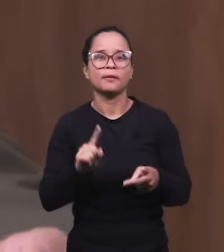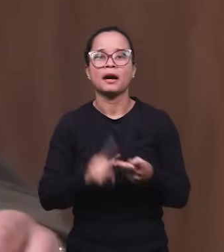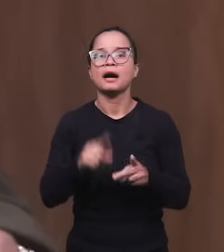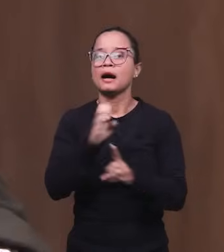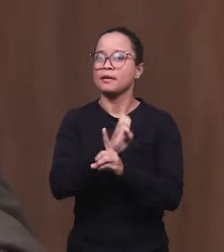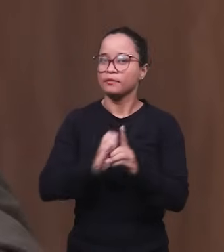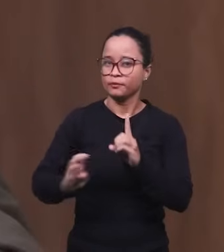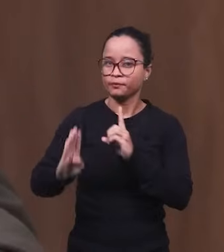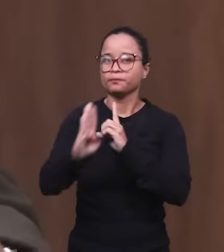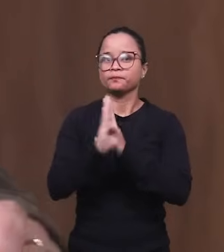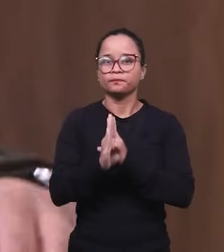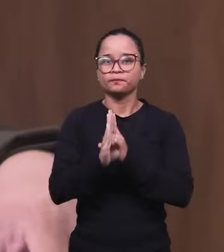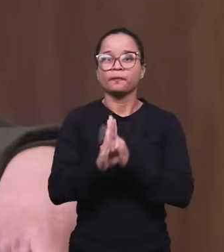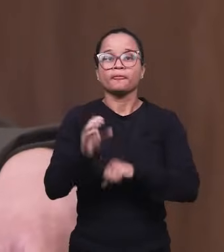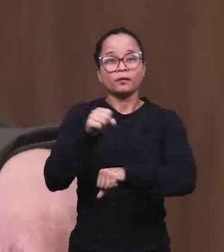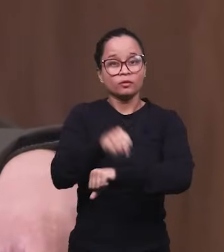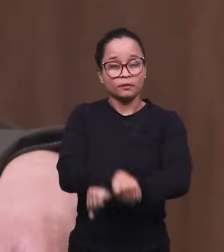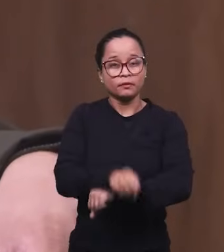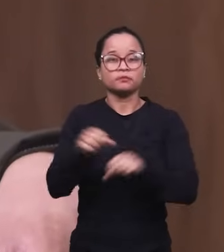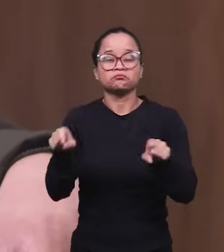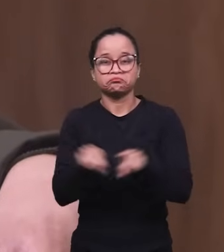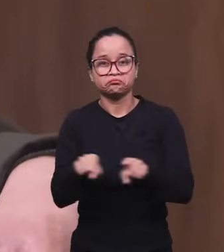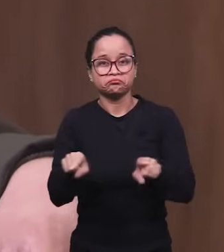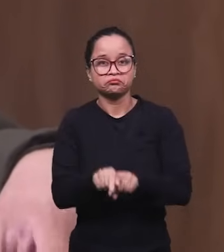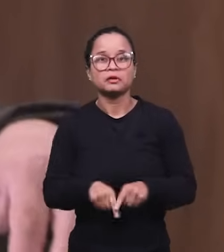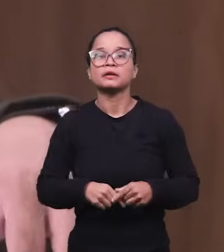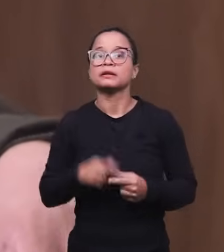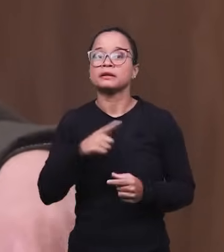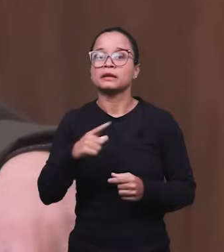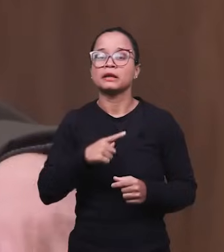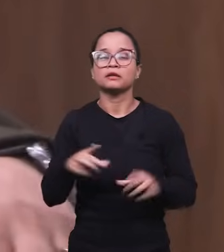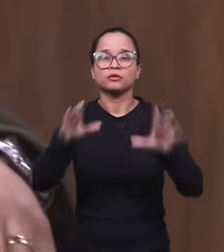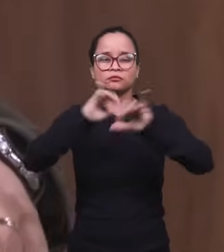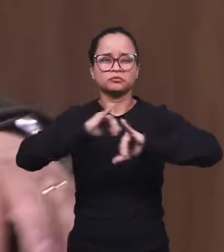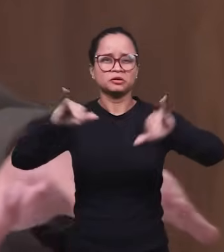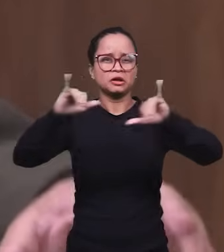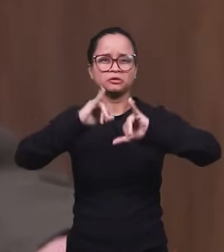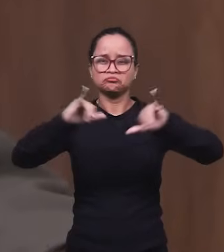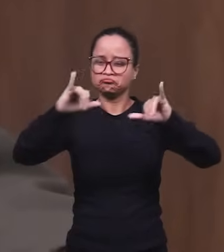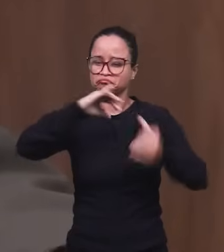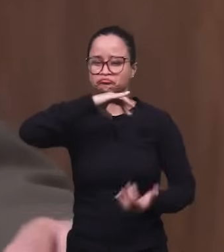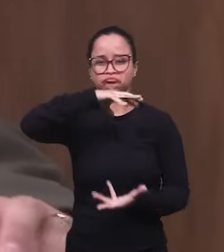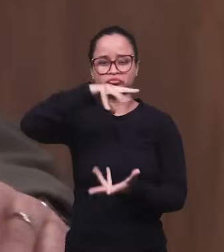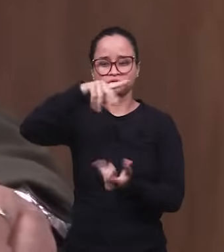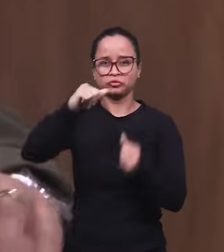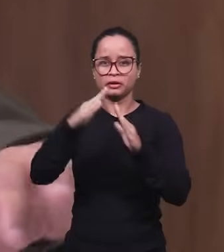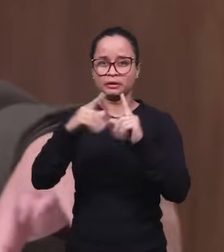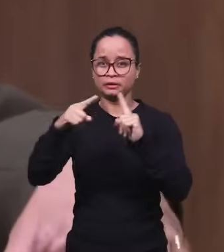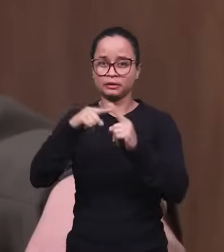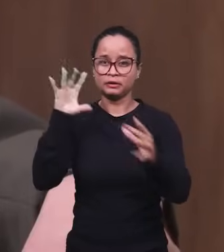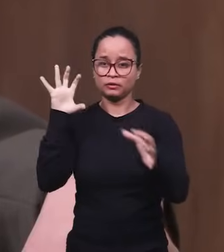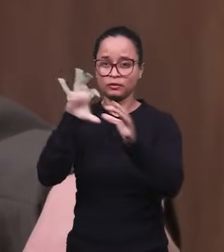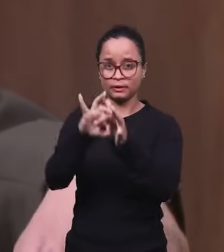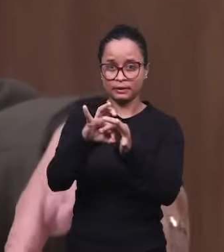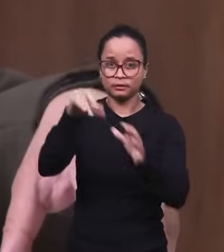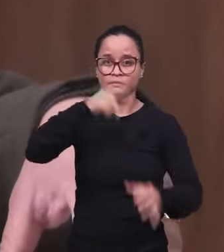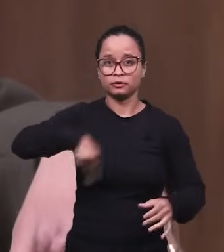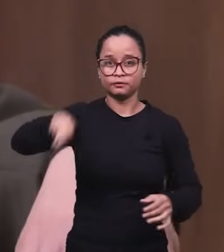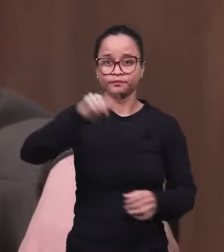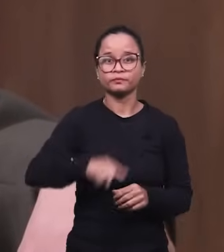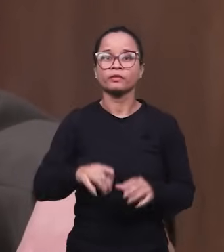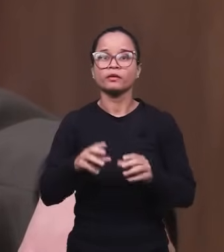também a escola bíblica dominical e os seminários, que são transmitidos para toda a terra, né? Todas as igrejas ligadas a nós